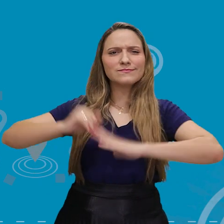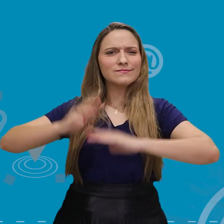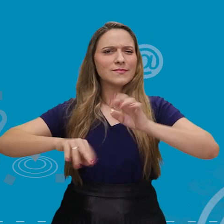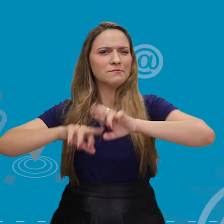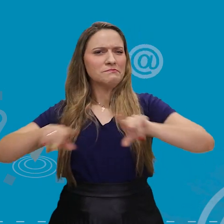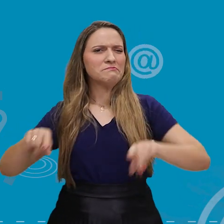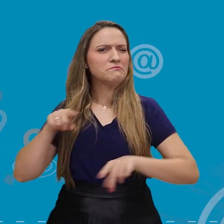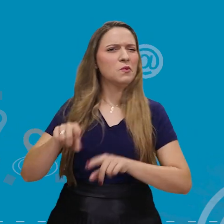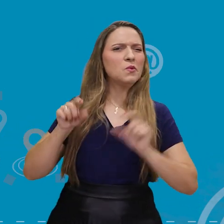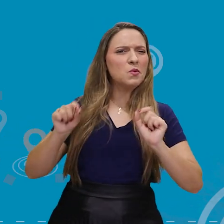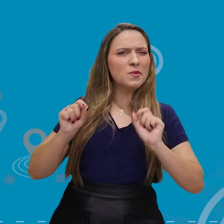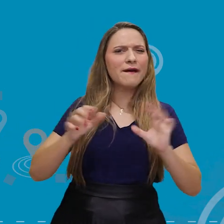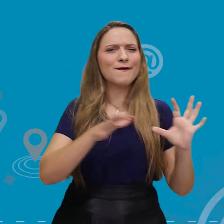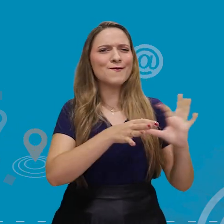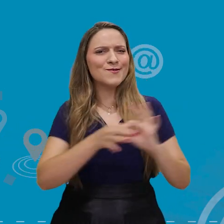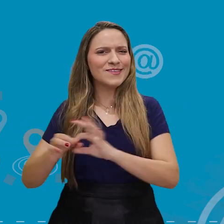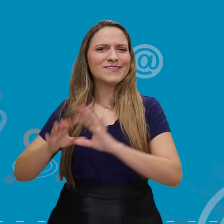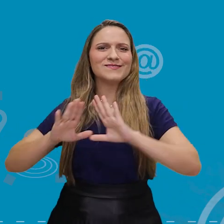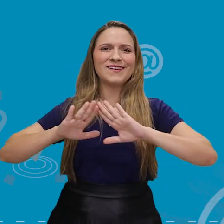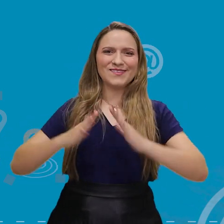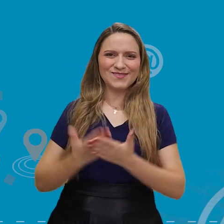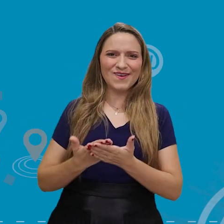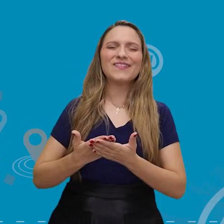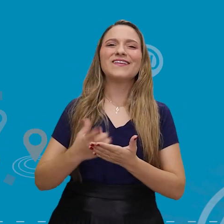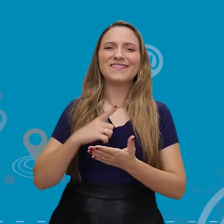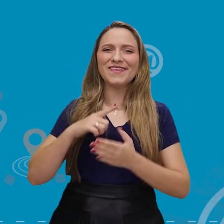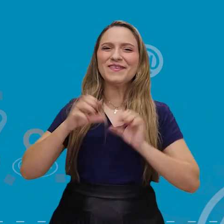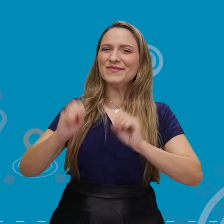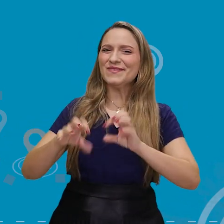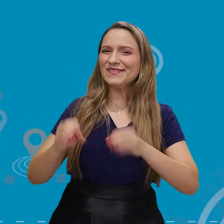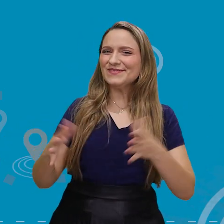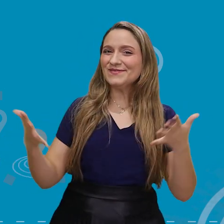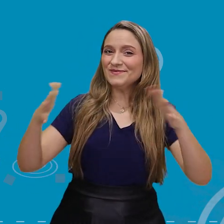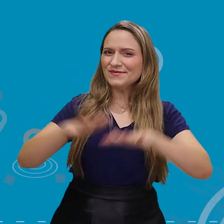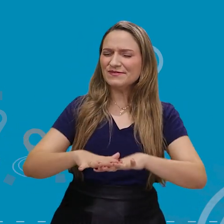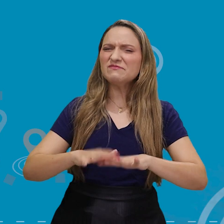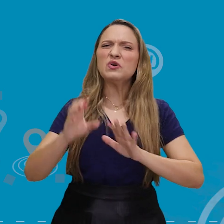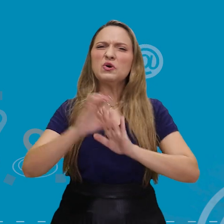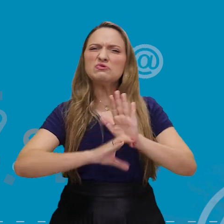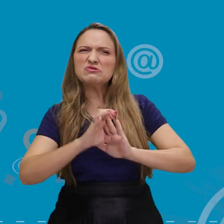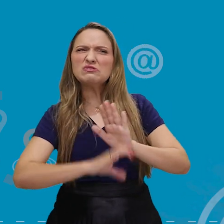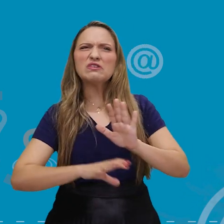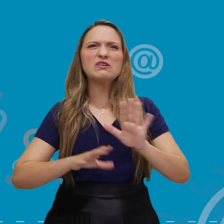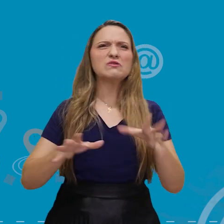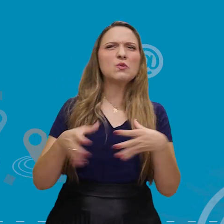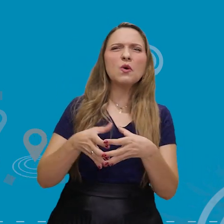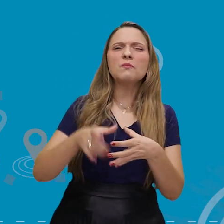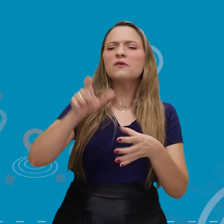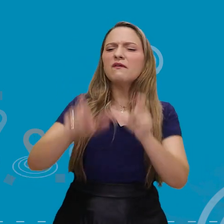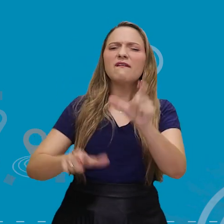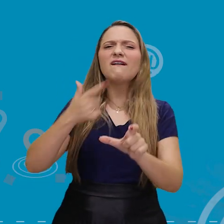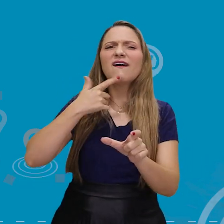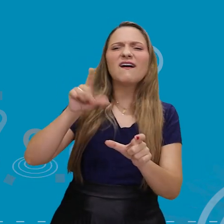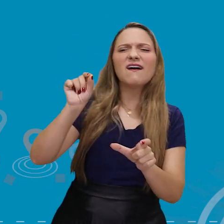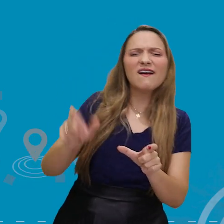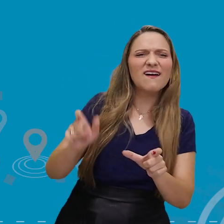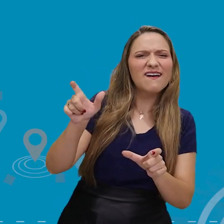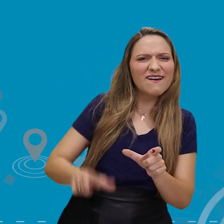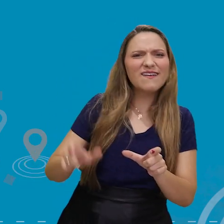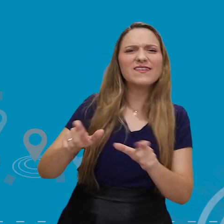equipe multidisciplinar no contexto da educação inclusiva, seu conceito, composição e